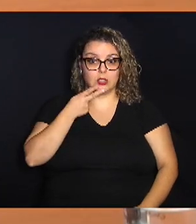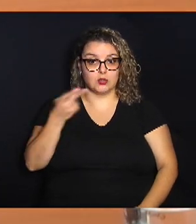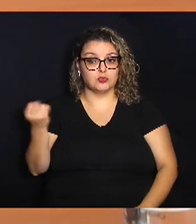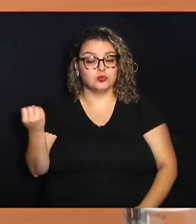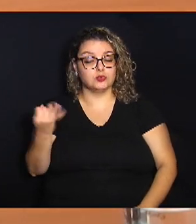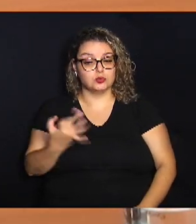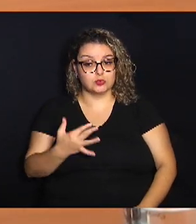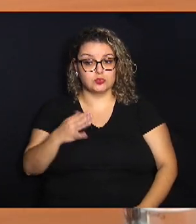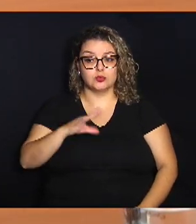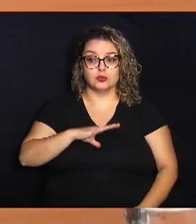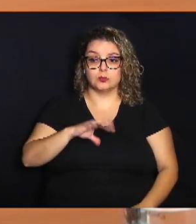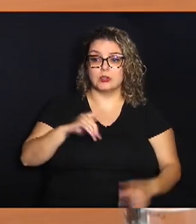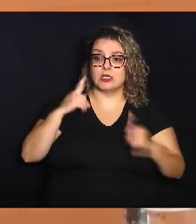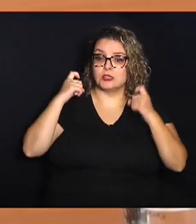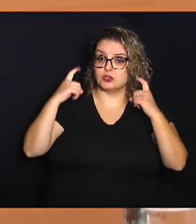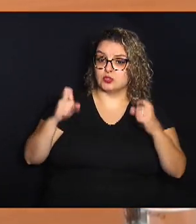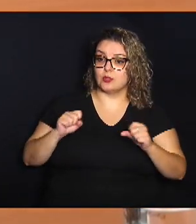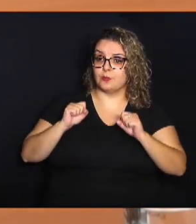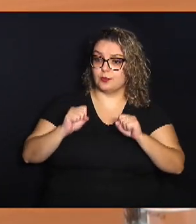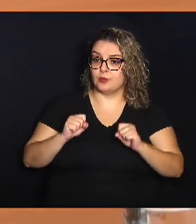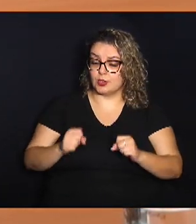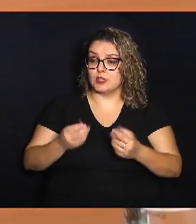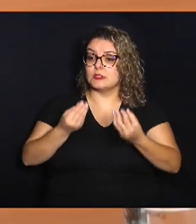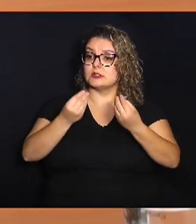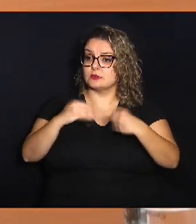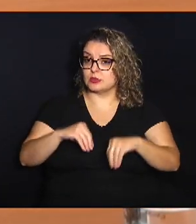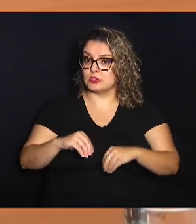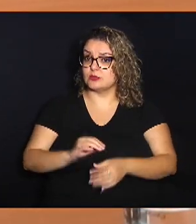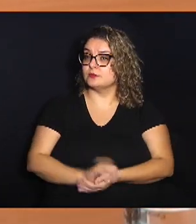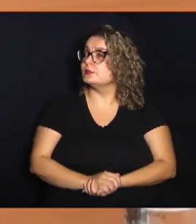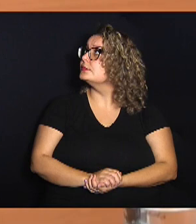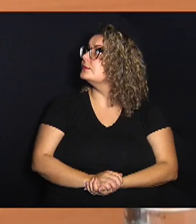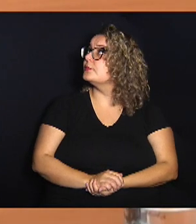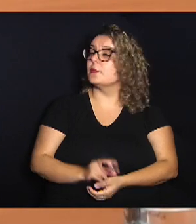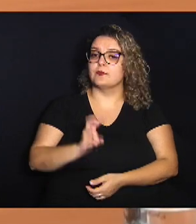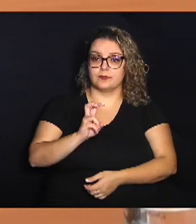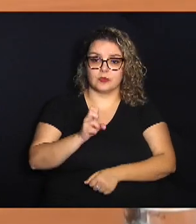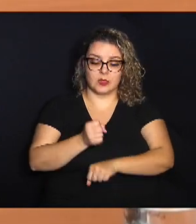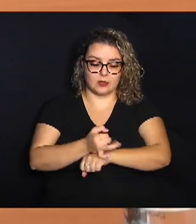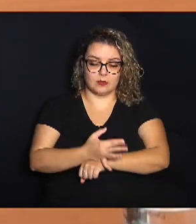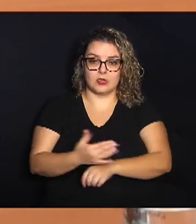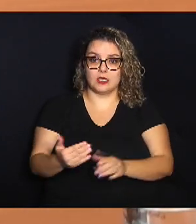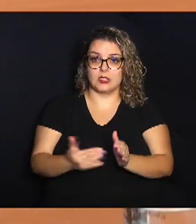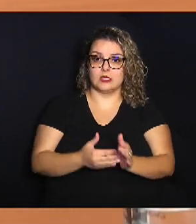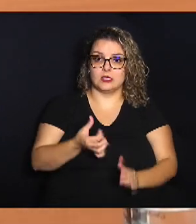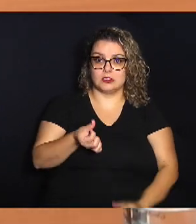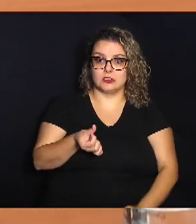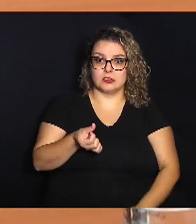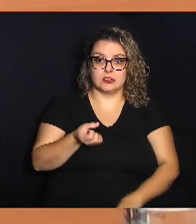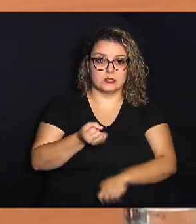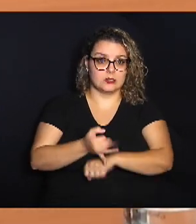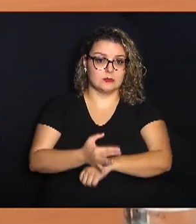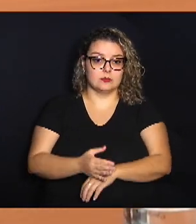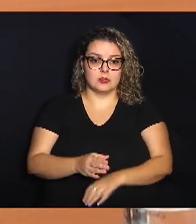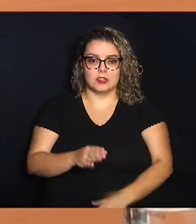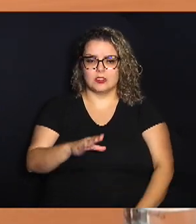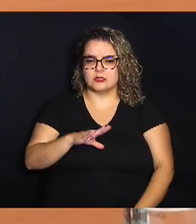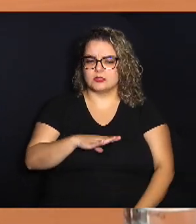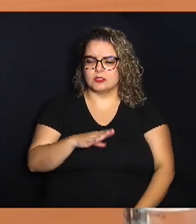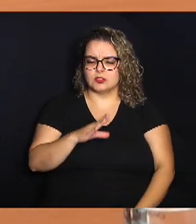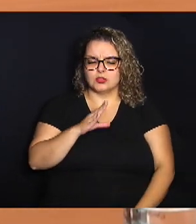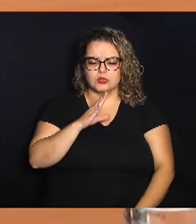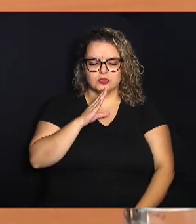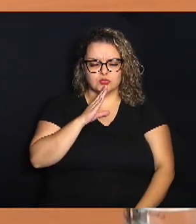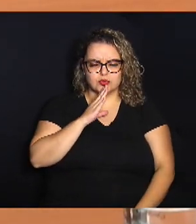uma cidade barulhenta pode ser prejudicial. 5 horas da manhã até às 6, a cidade é um silêncio. A partir